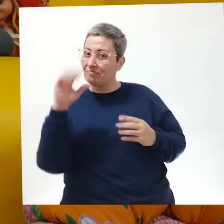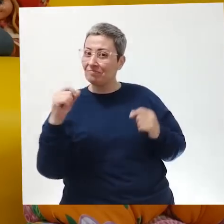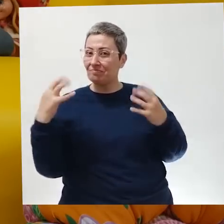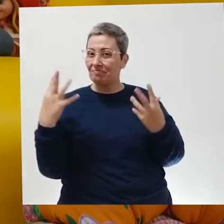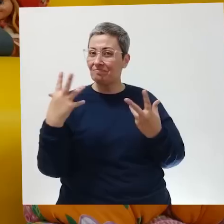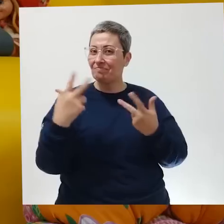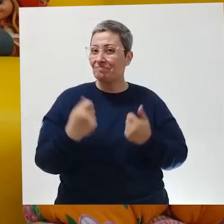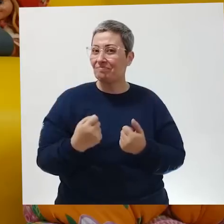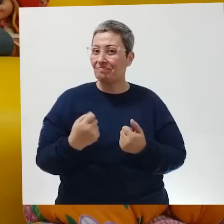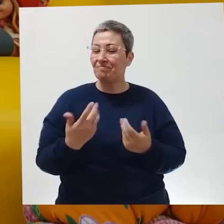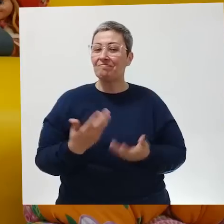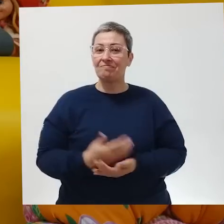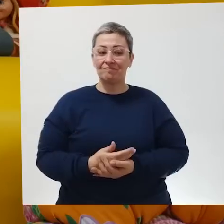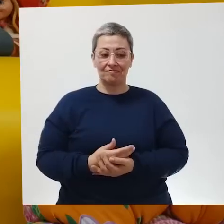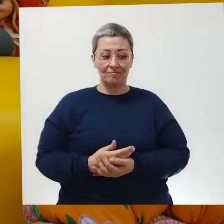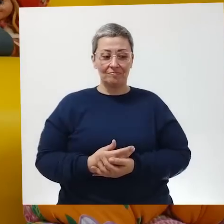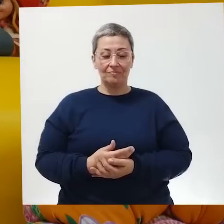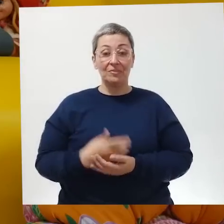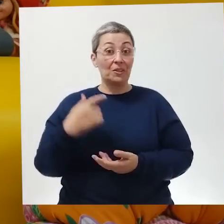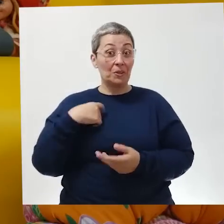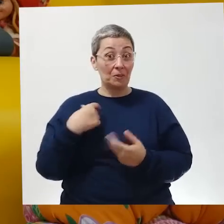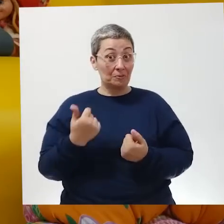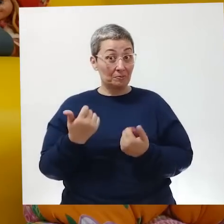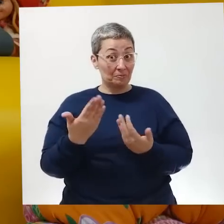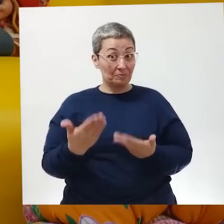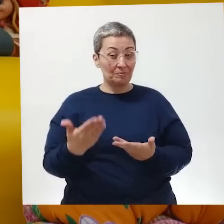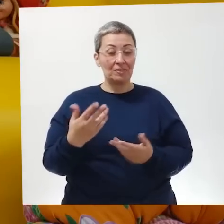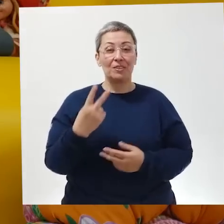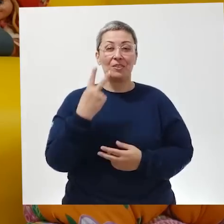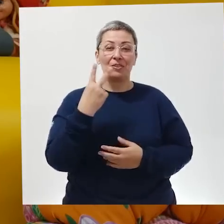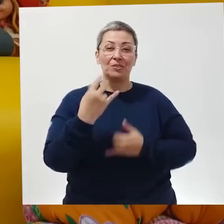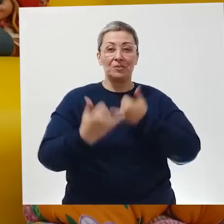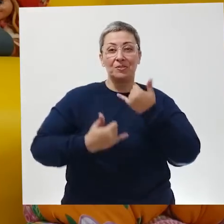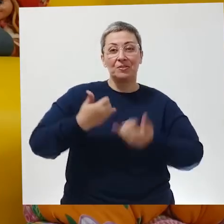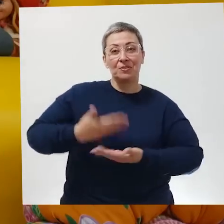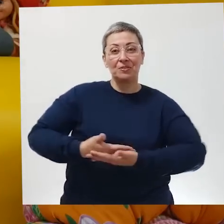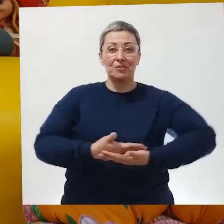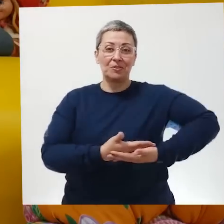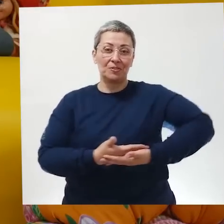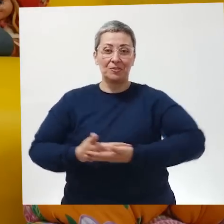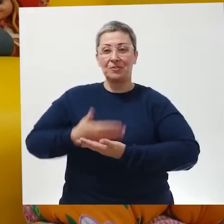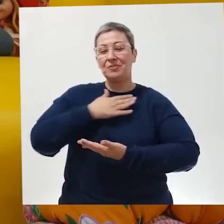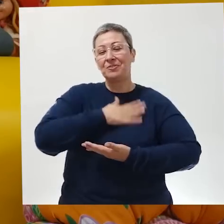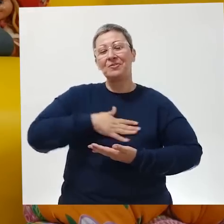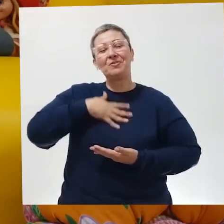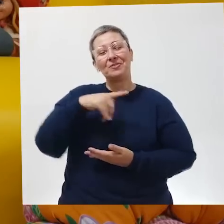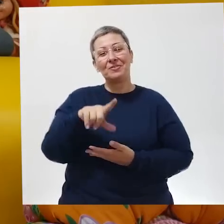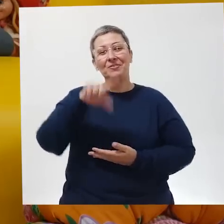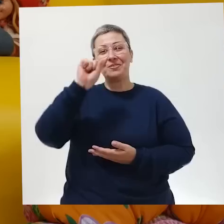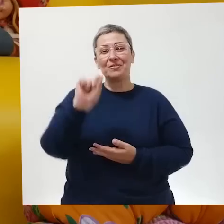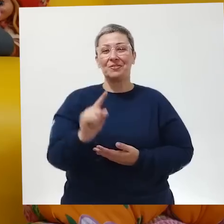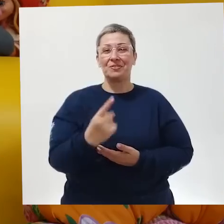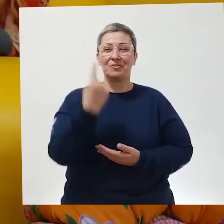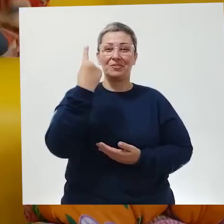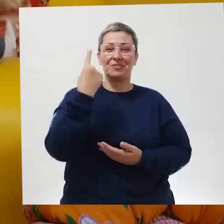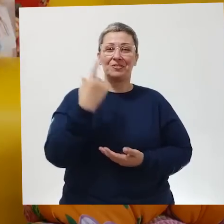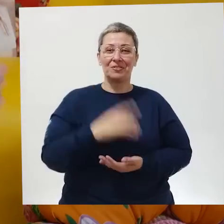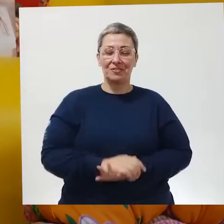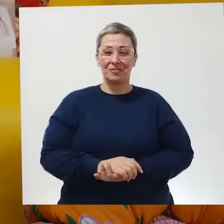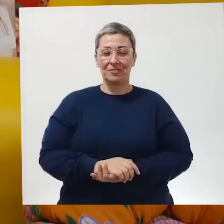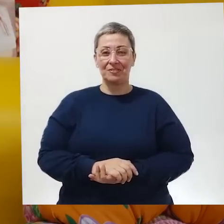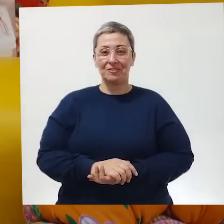a gente? Eu trago minhas duas bonecas queridas e preferidas.